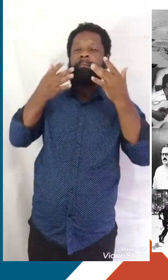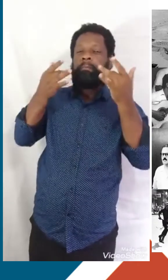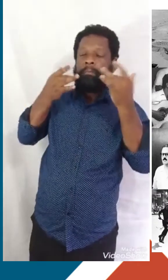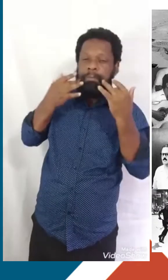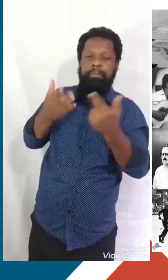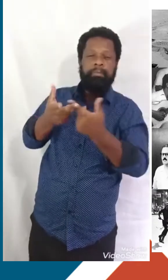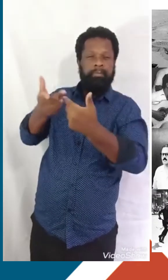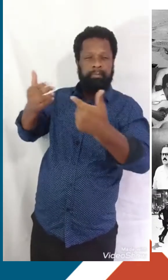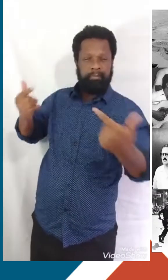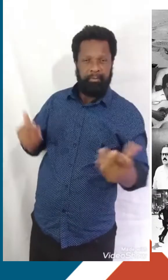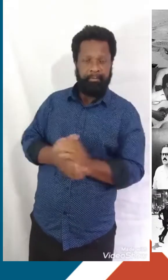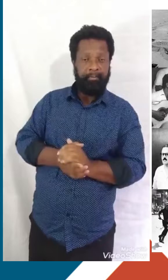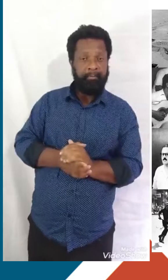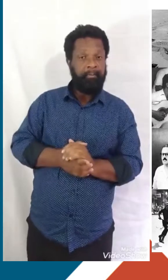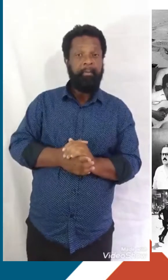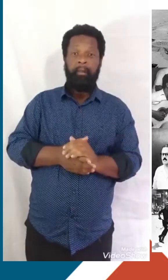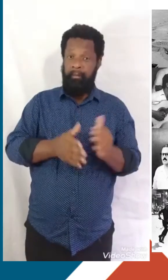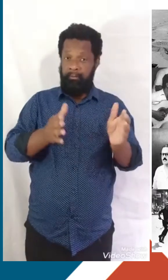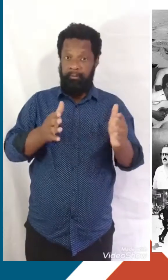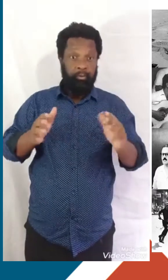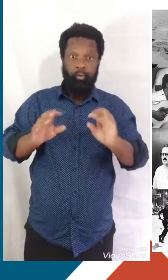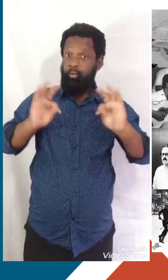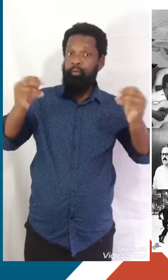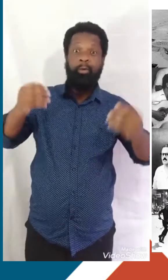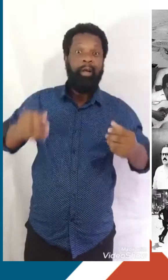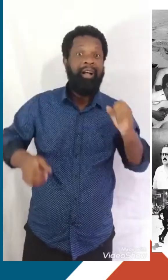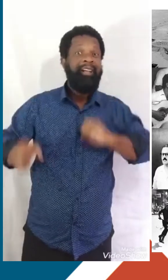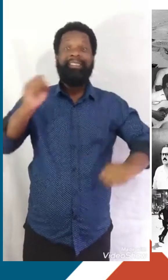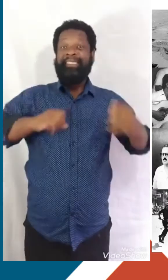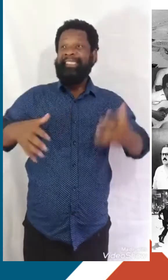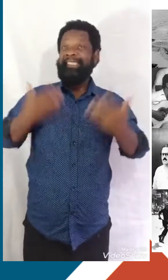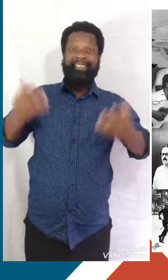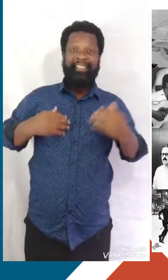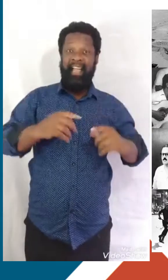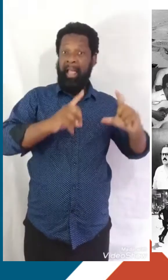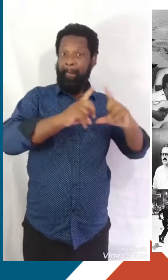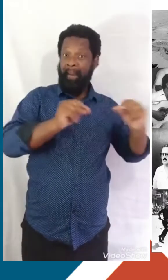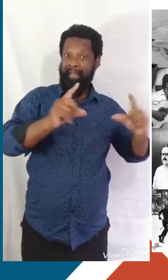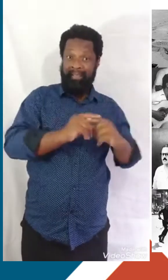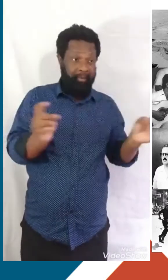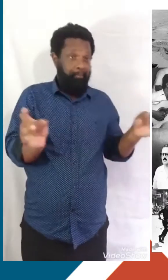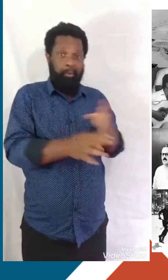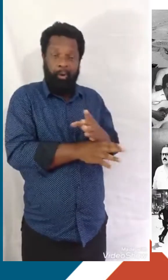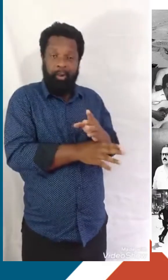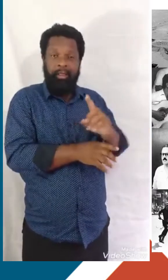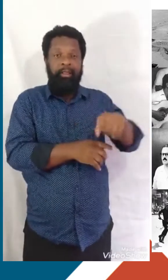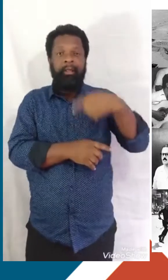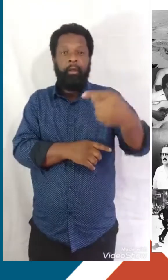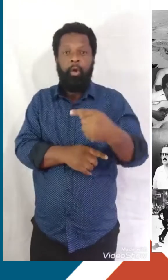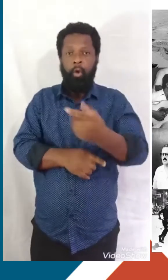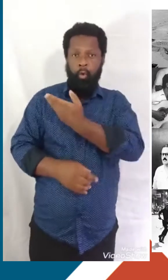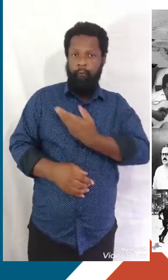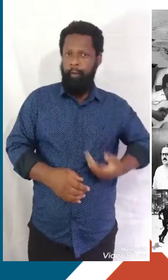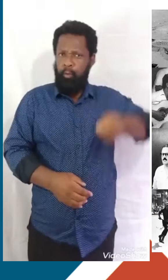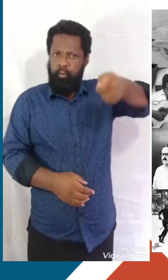concretismo. Passado esse momento de euforia da construção de Brasília, inicia-se a ditadura